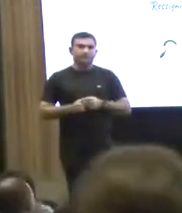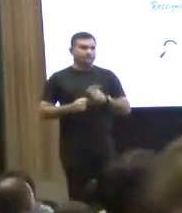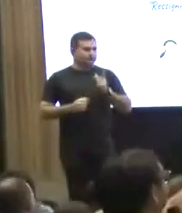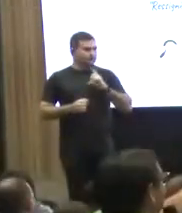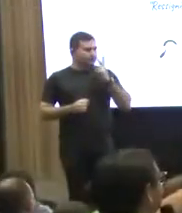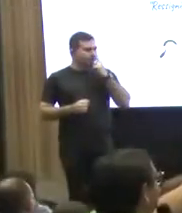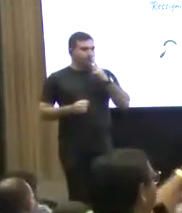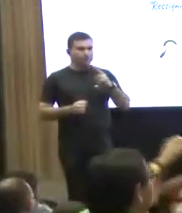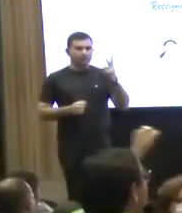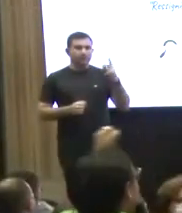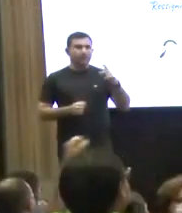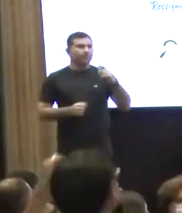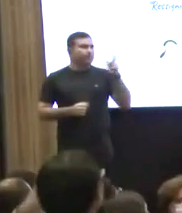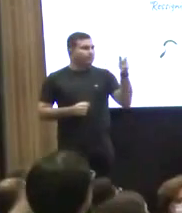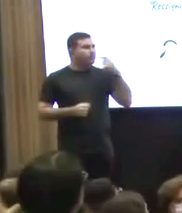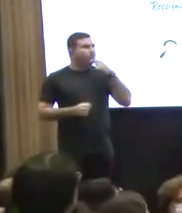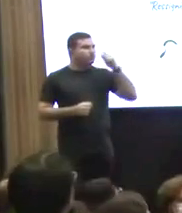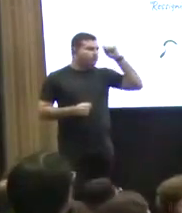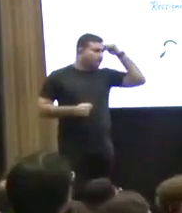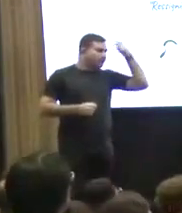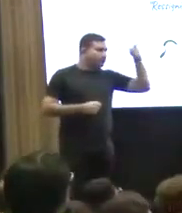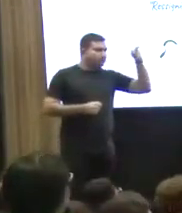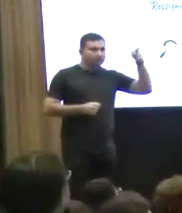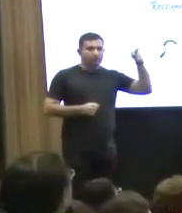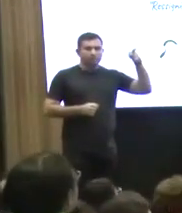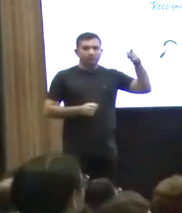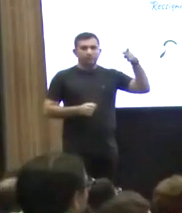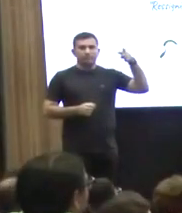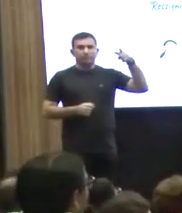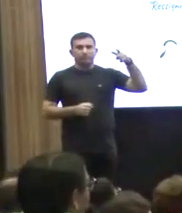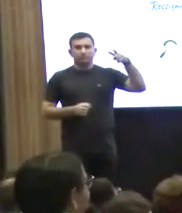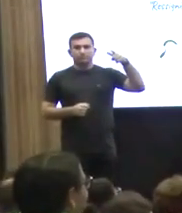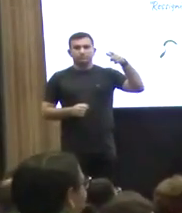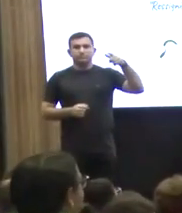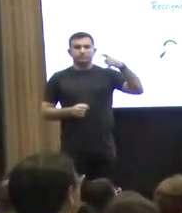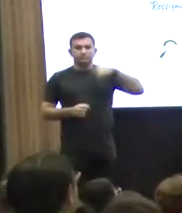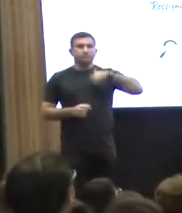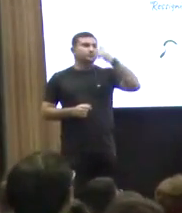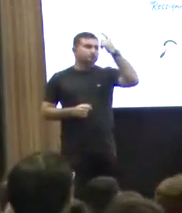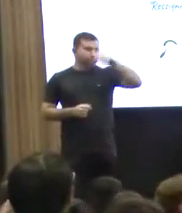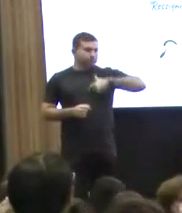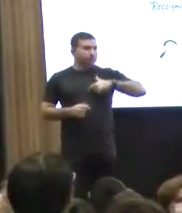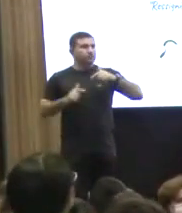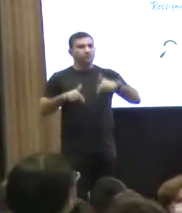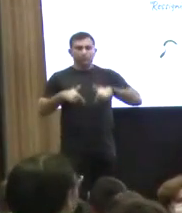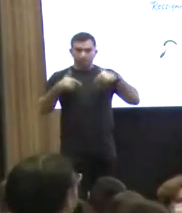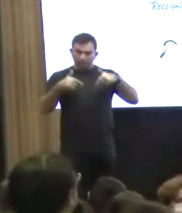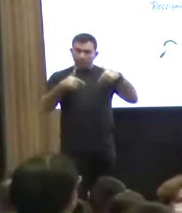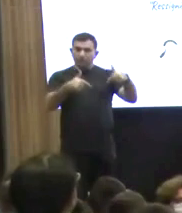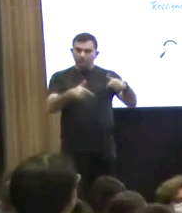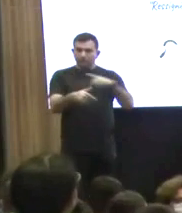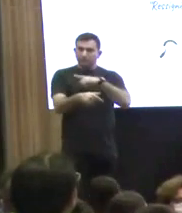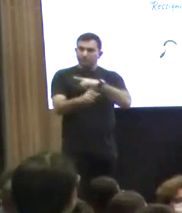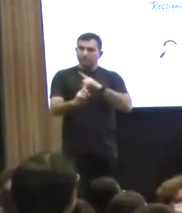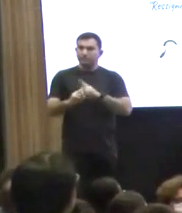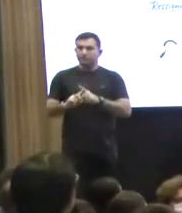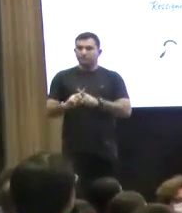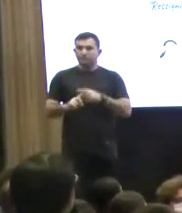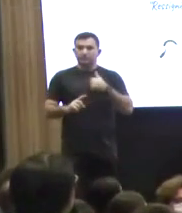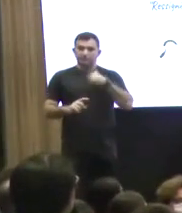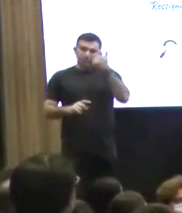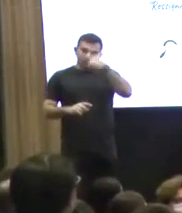o negro. Tá? Então isso assim acontece muito e eu sou uma defensora, talvez porque sou